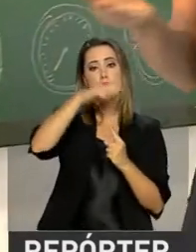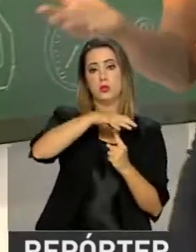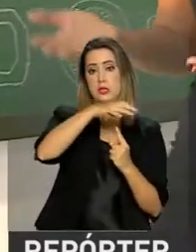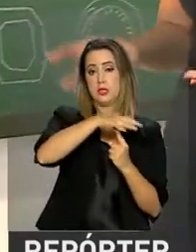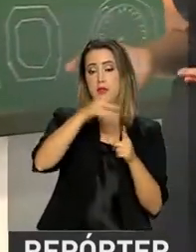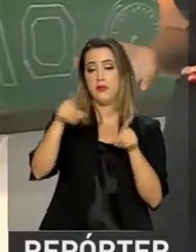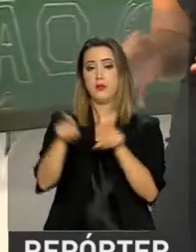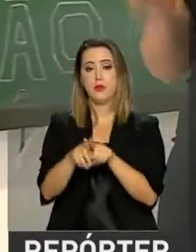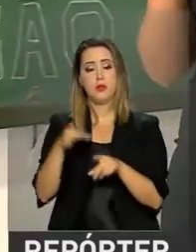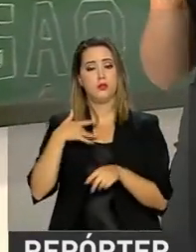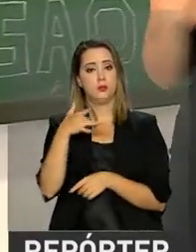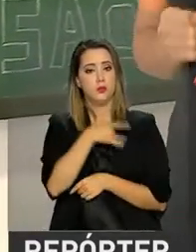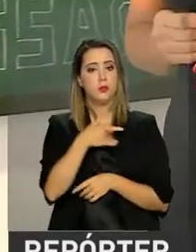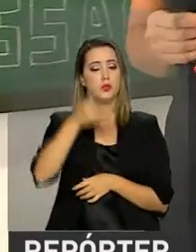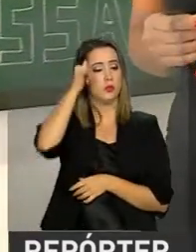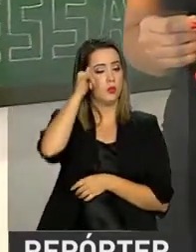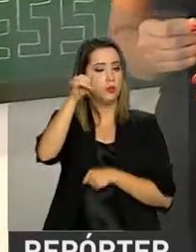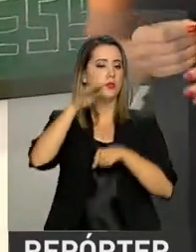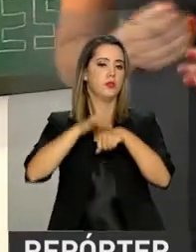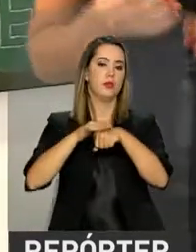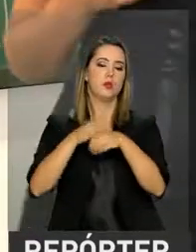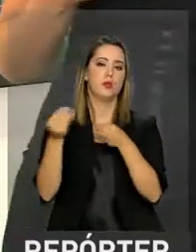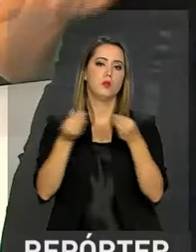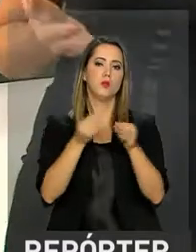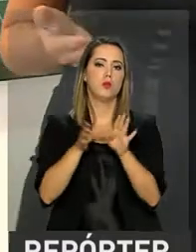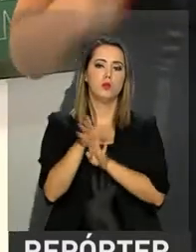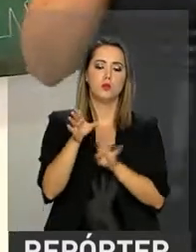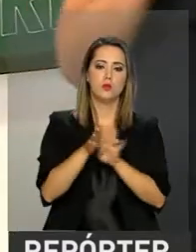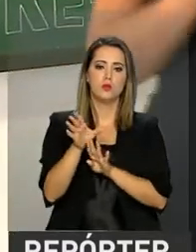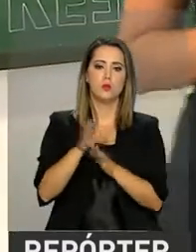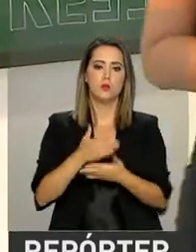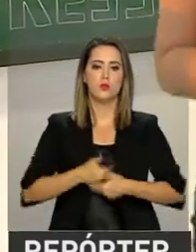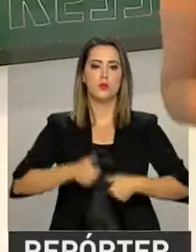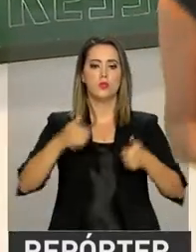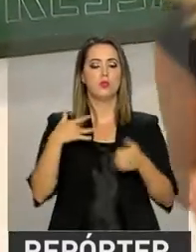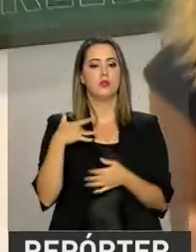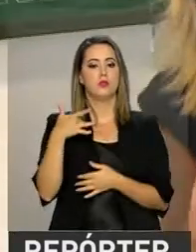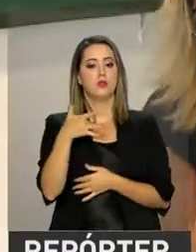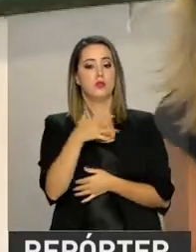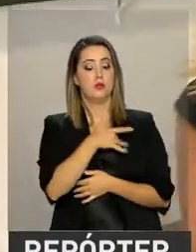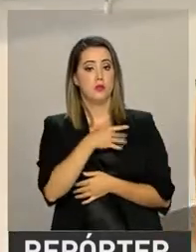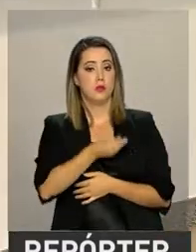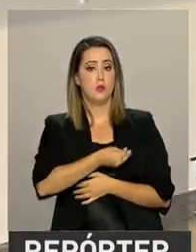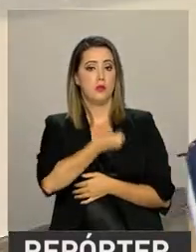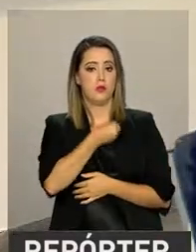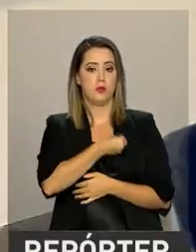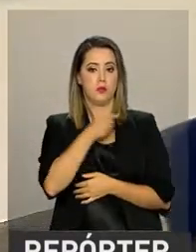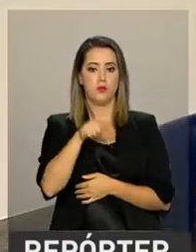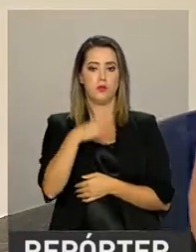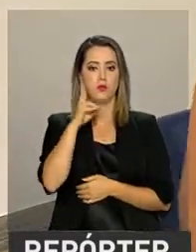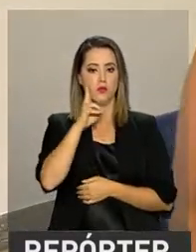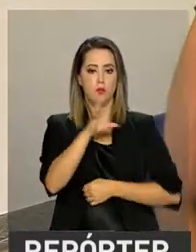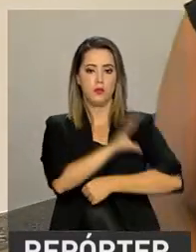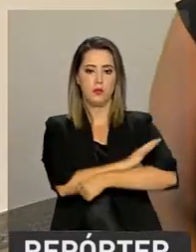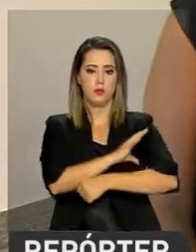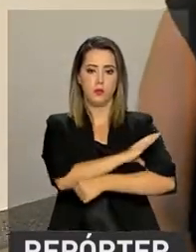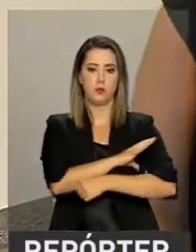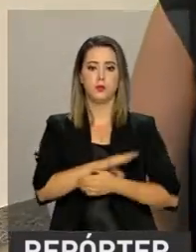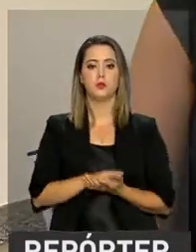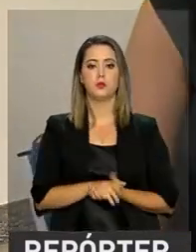sobre prevenção de doenças e recebem dicas sobre qualidade de vida. Eu vou aproveitar que estou aqui e vou medir a minha pressão